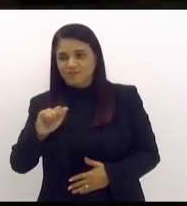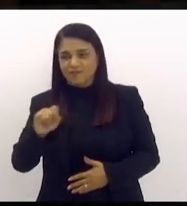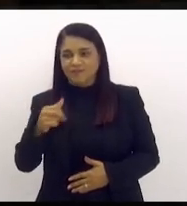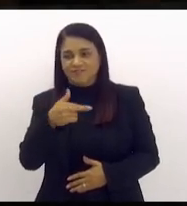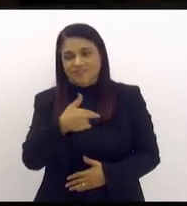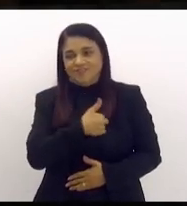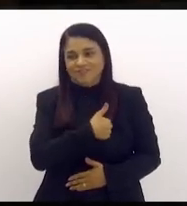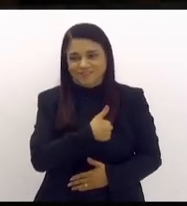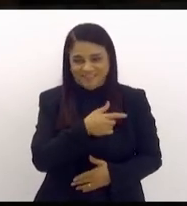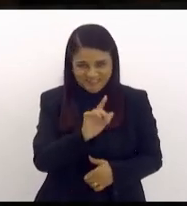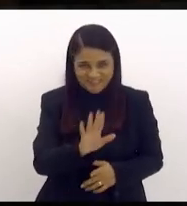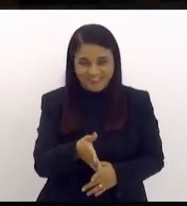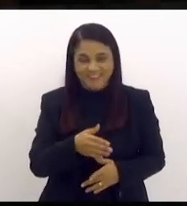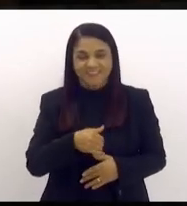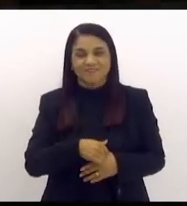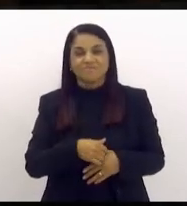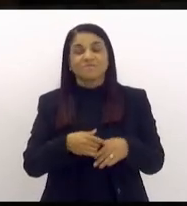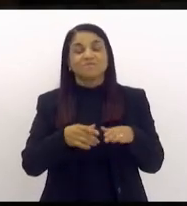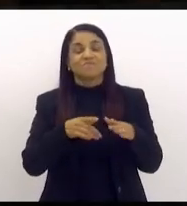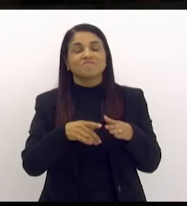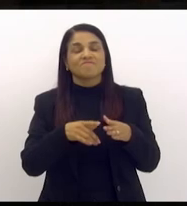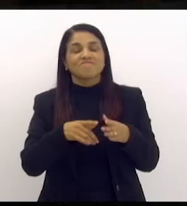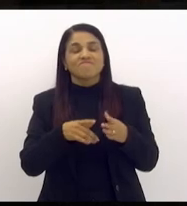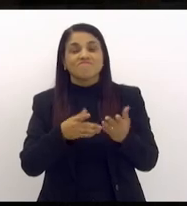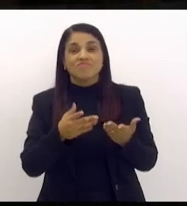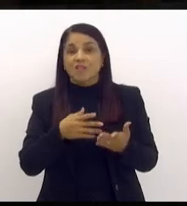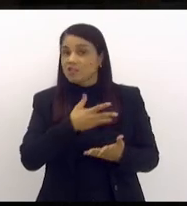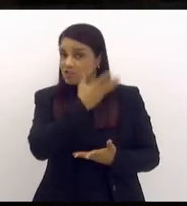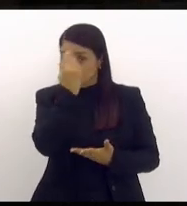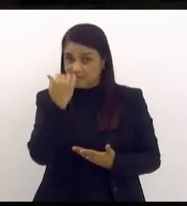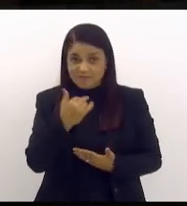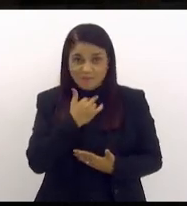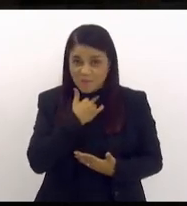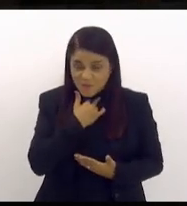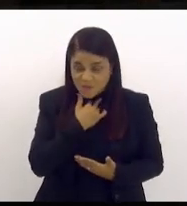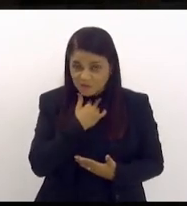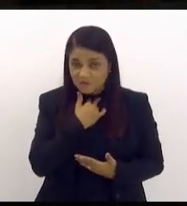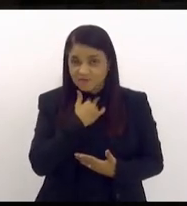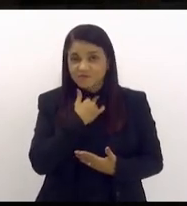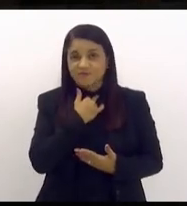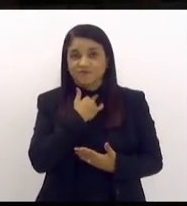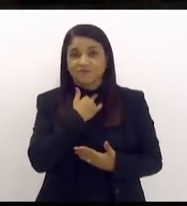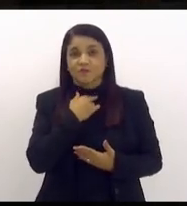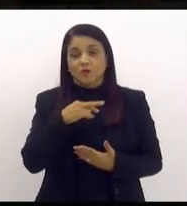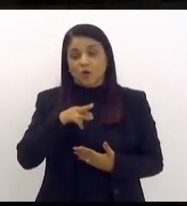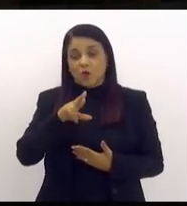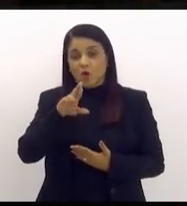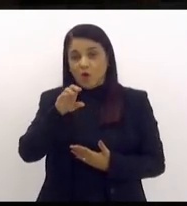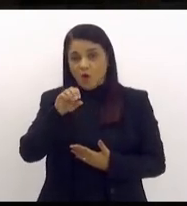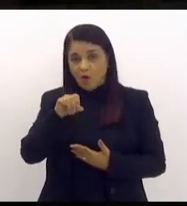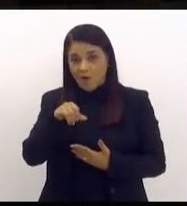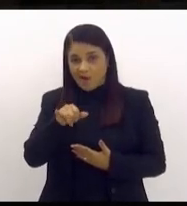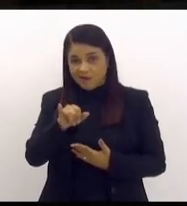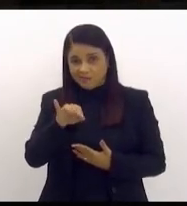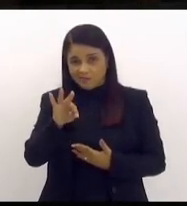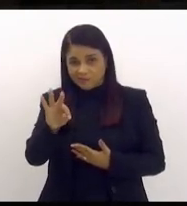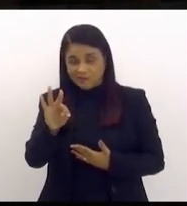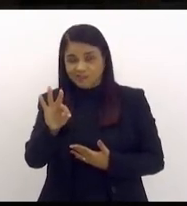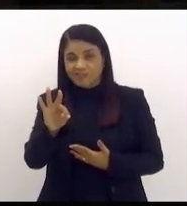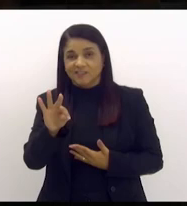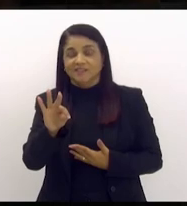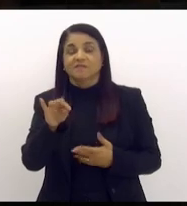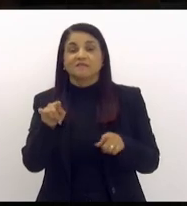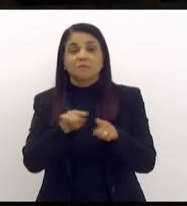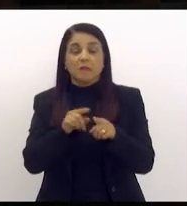econômico muito grande a gente não pode esquecer não só do ro que o Rio de Janeiro recebe mas pelos